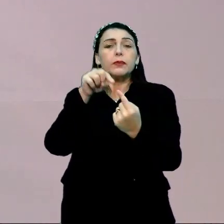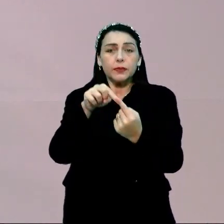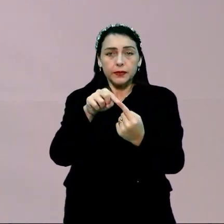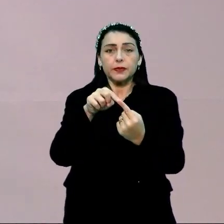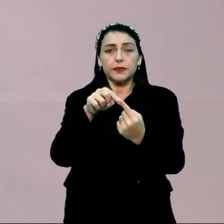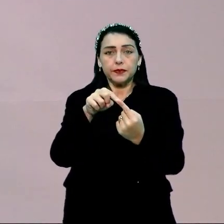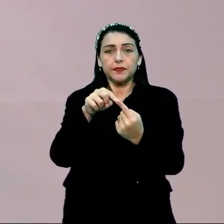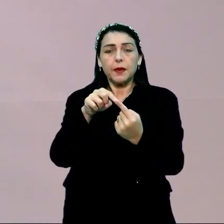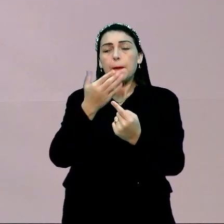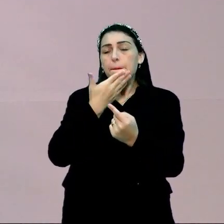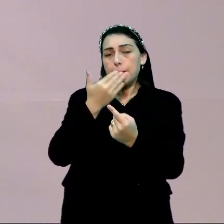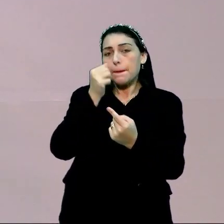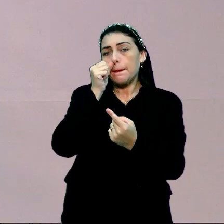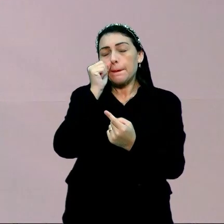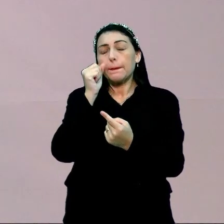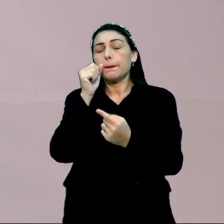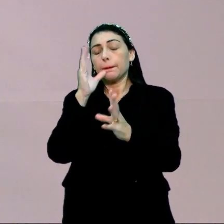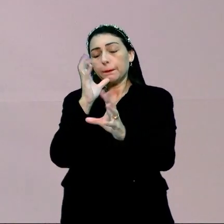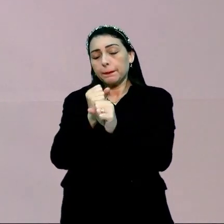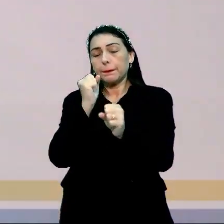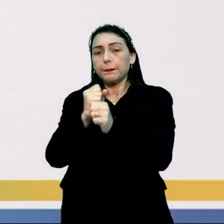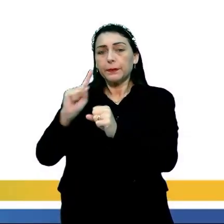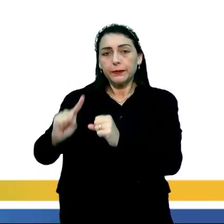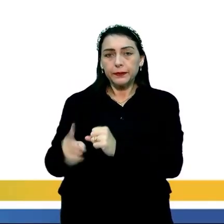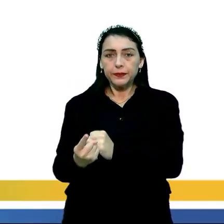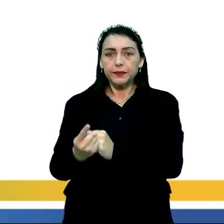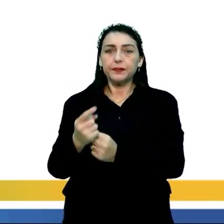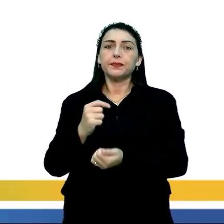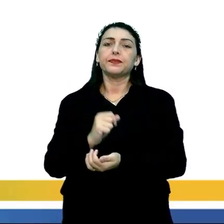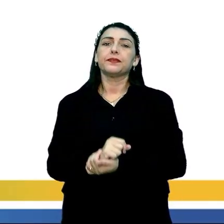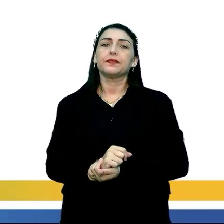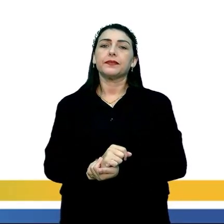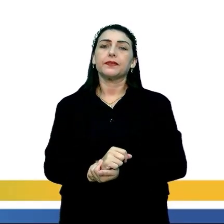objetivo, melhor será a sua pontuação.